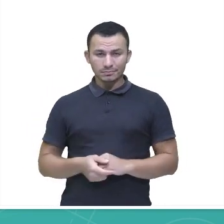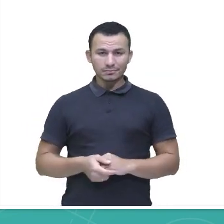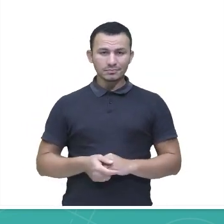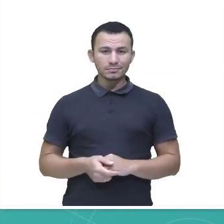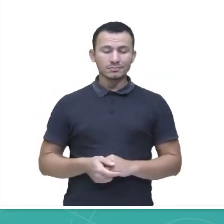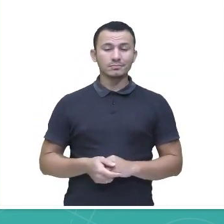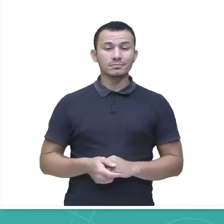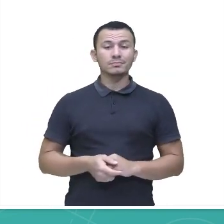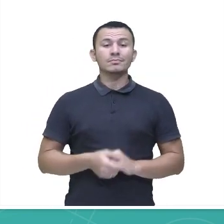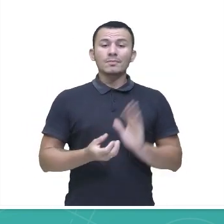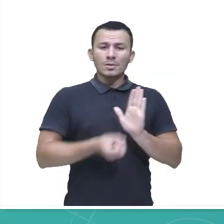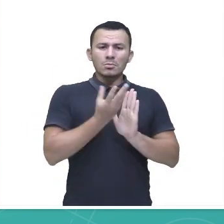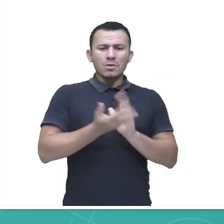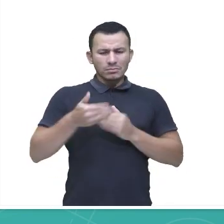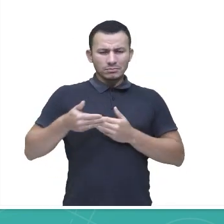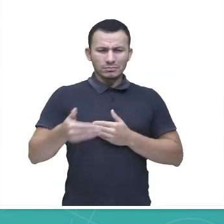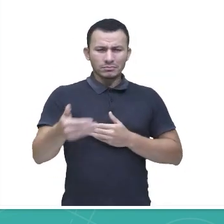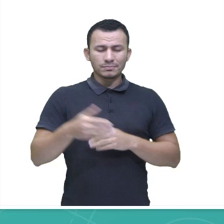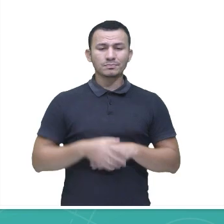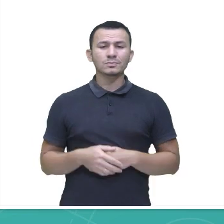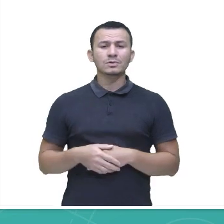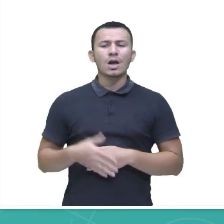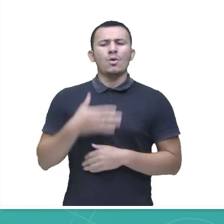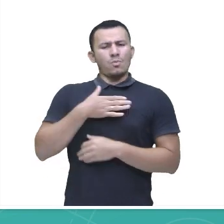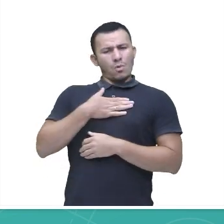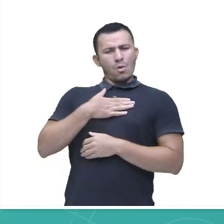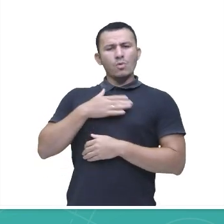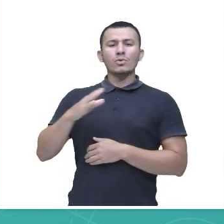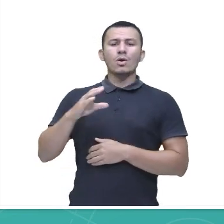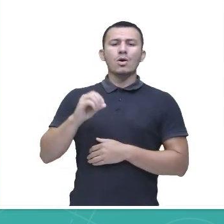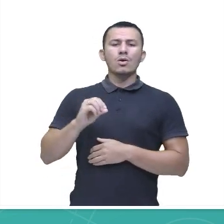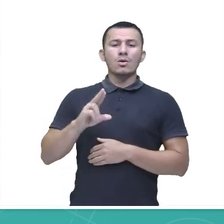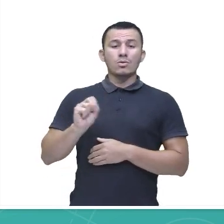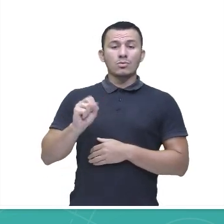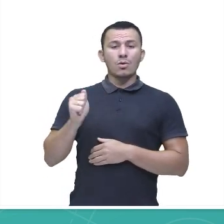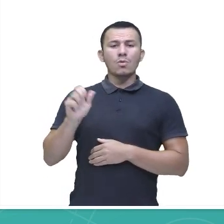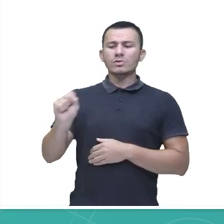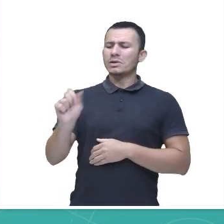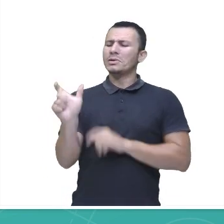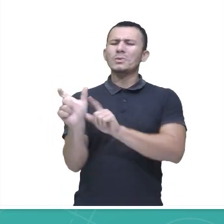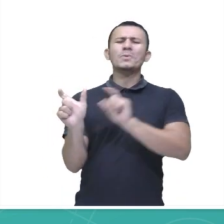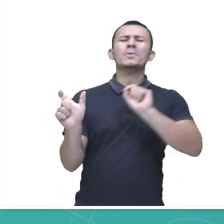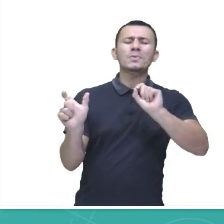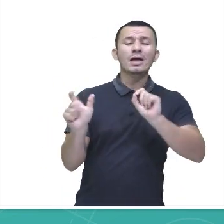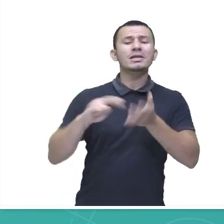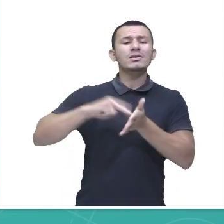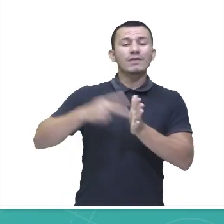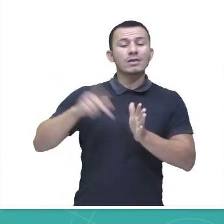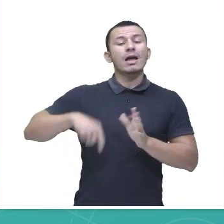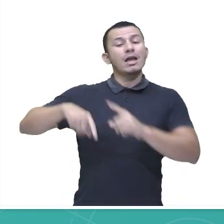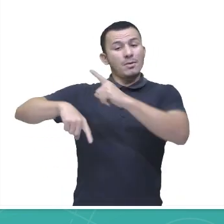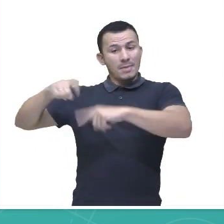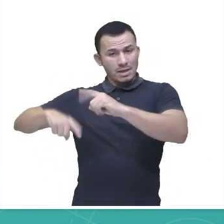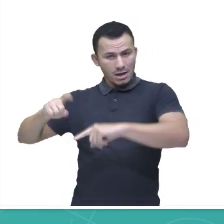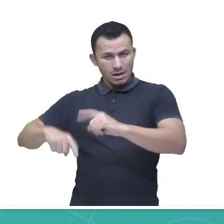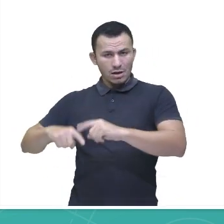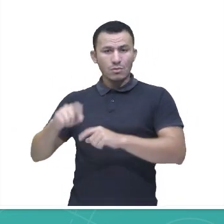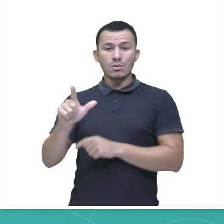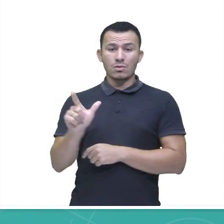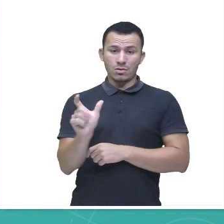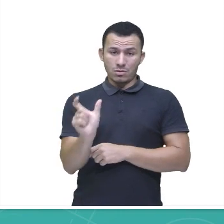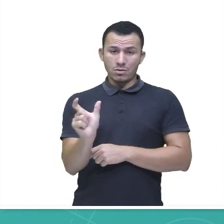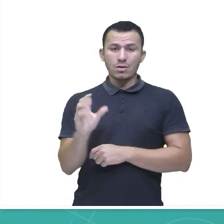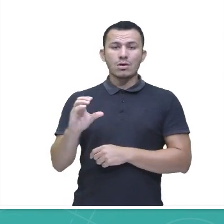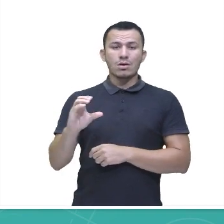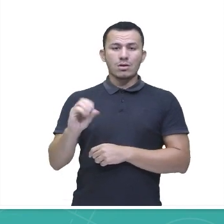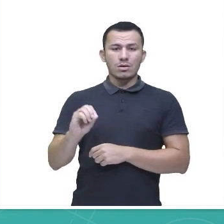o poema prossegue, eu gosto das coisas, coisas aqui são objetos, né? Você sabe que essa palavra é